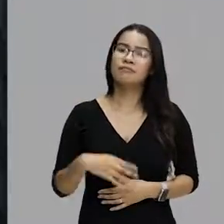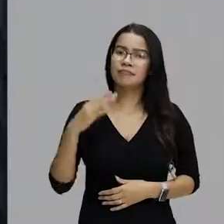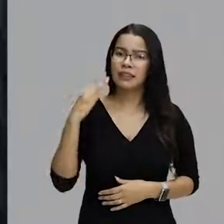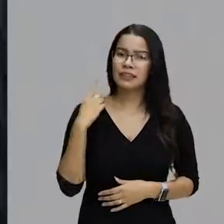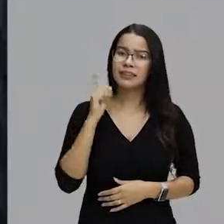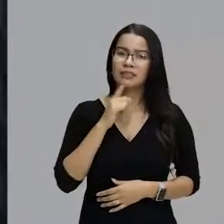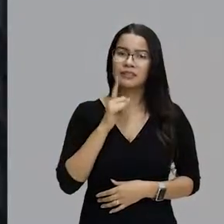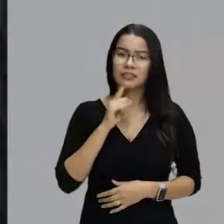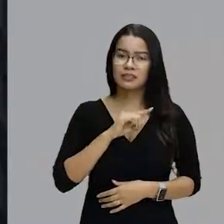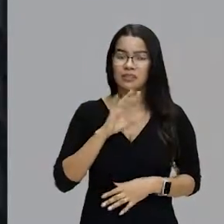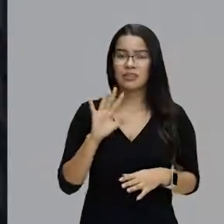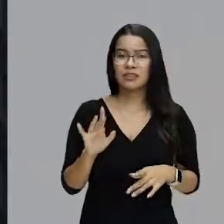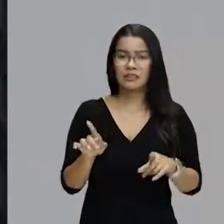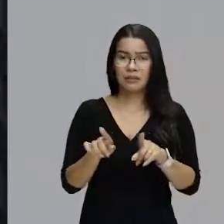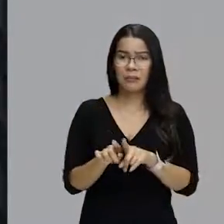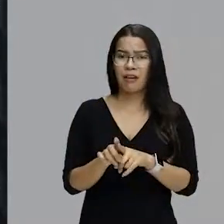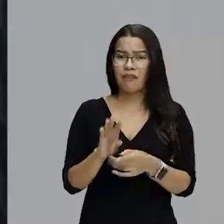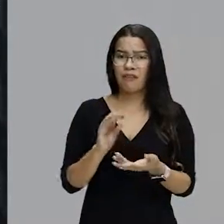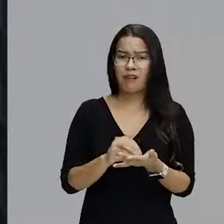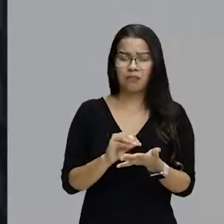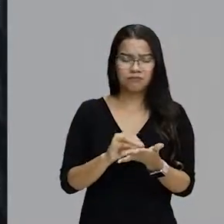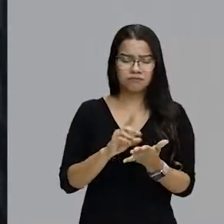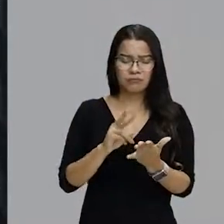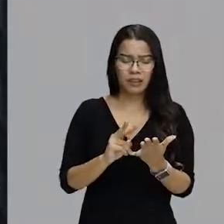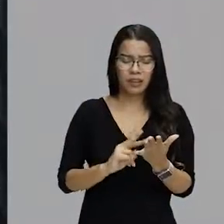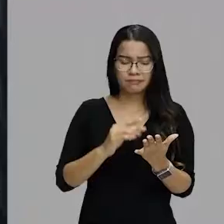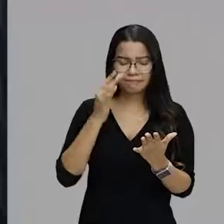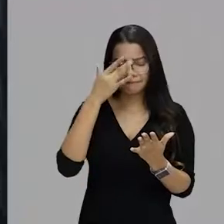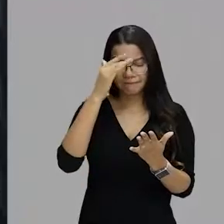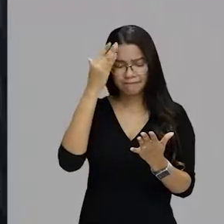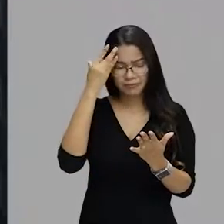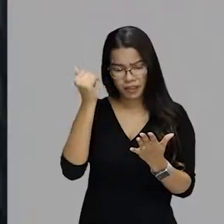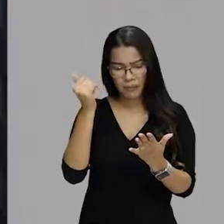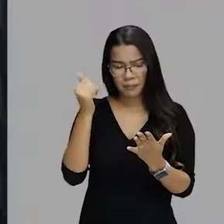prostituição, no aumento do analfabetismo, no aumento da miséria social.